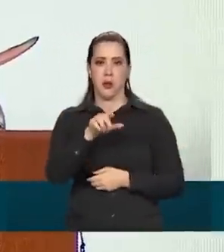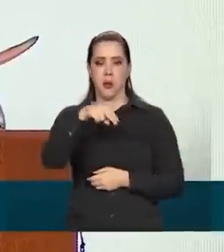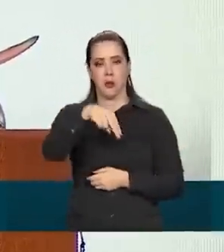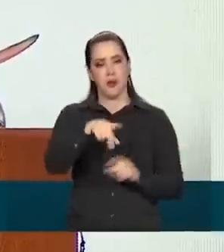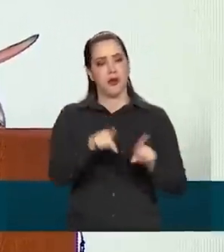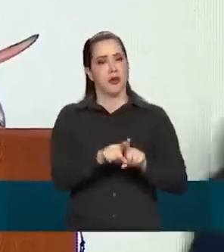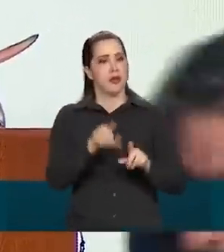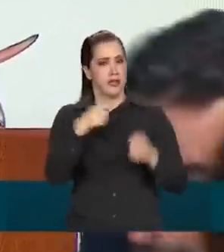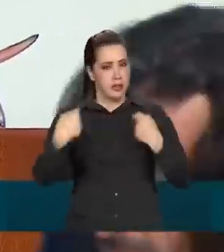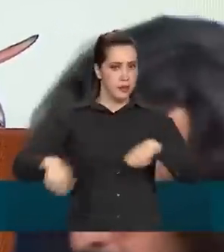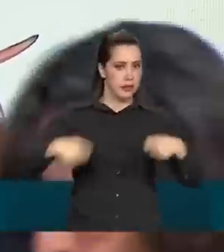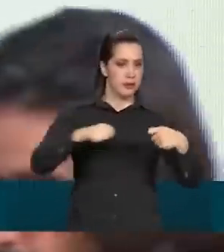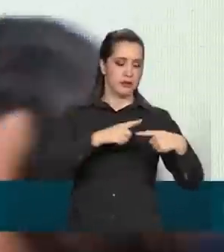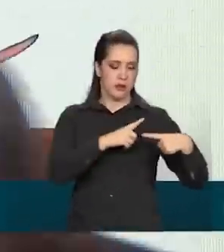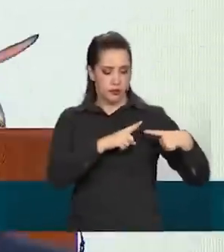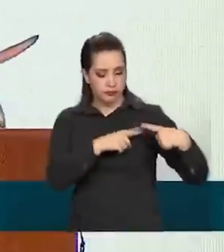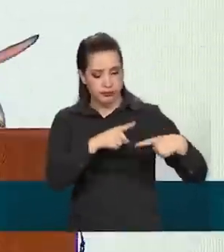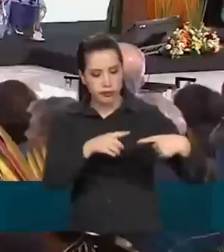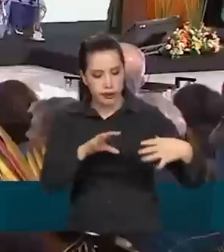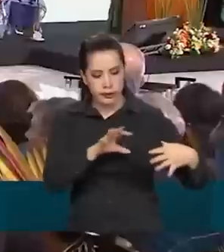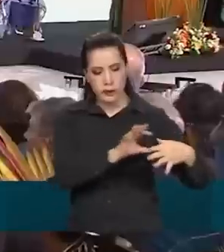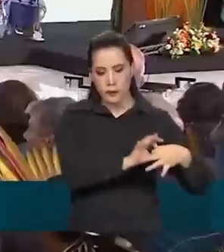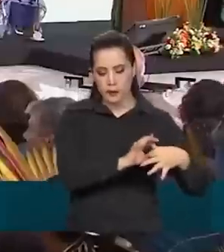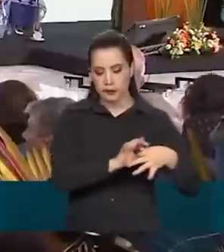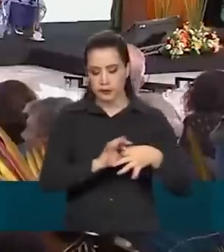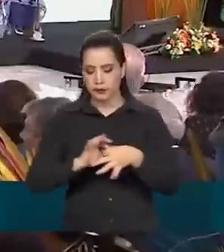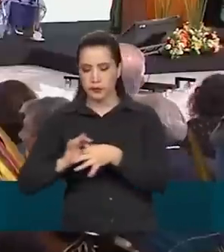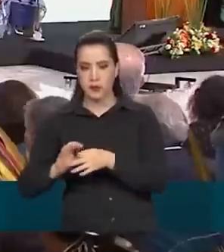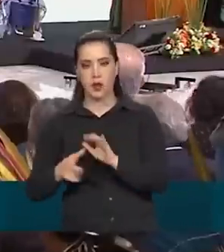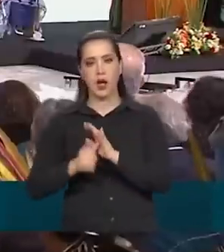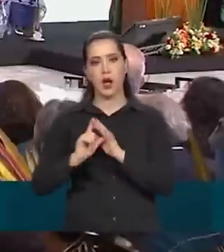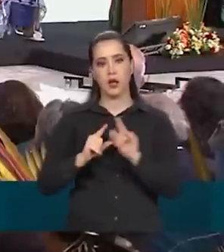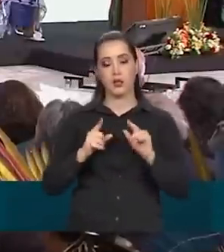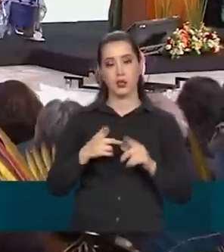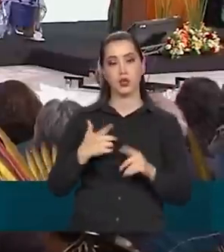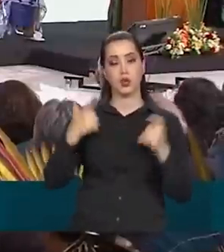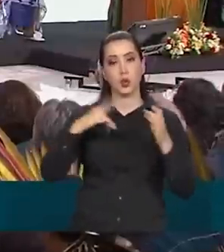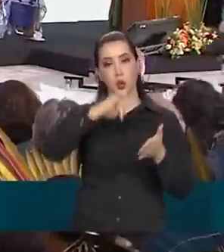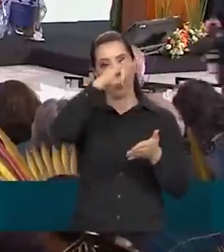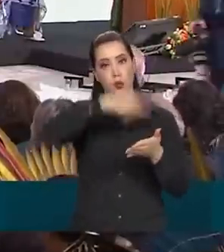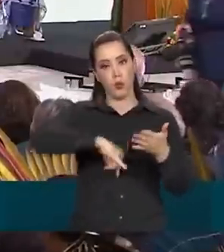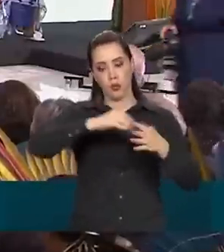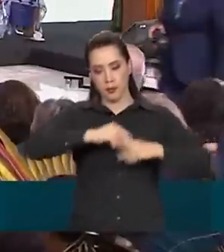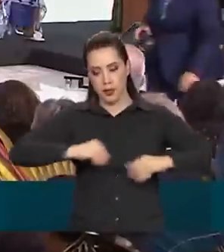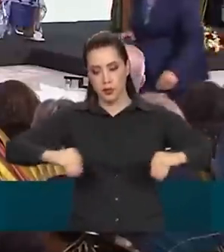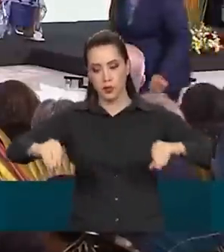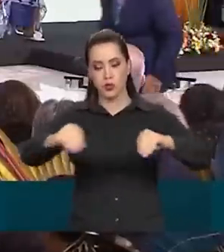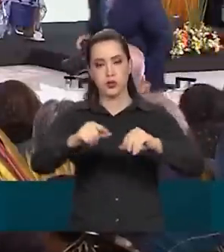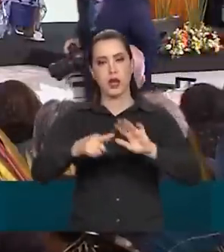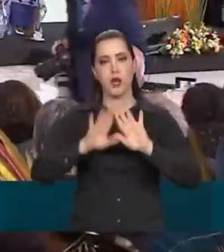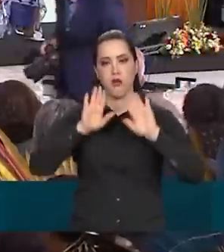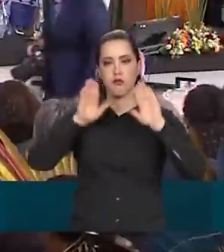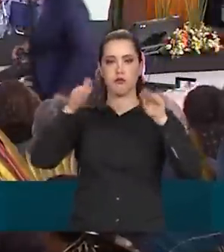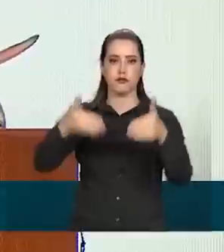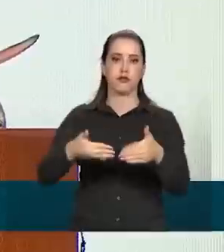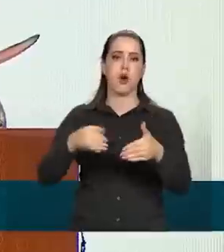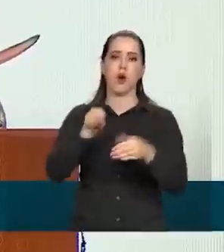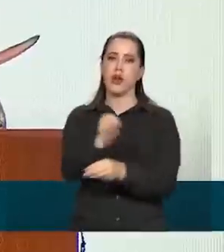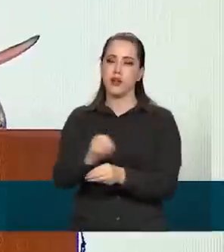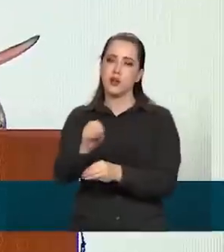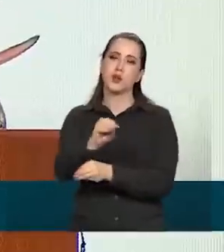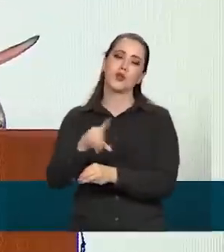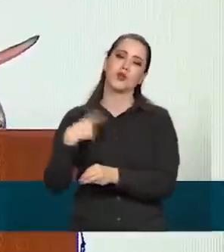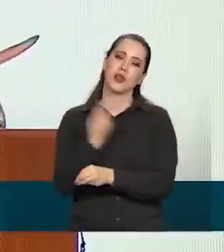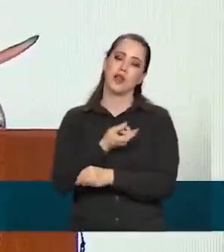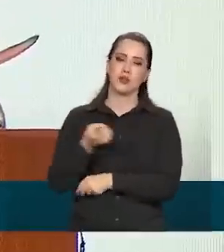produz. Se antes as demarcações de terras tinham enfoque, sobretudo, na preservação da